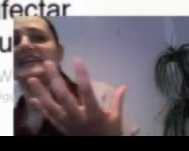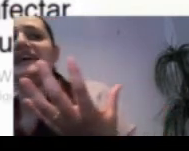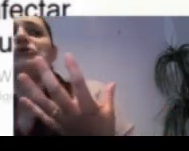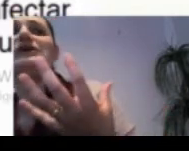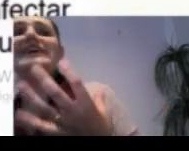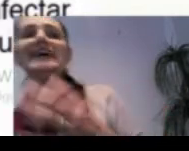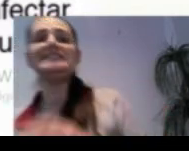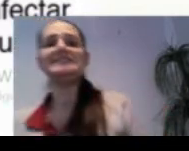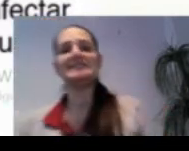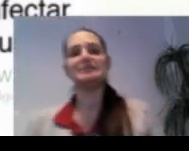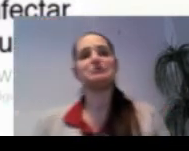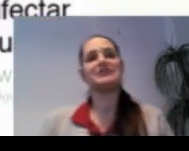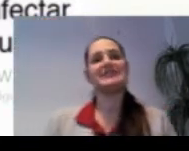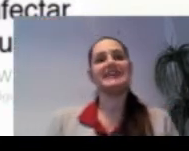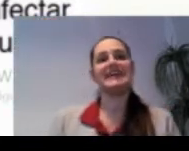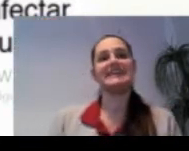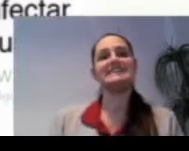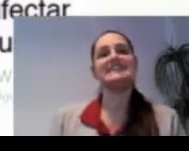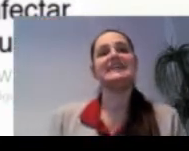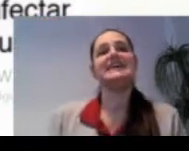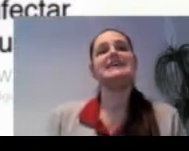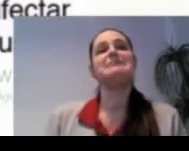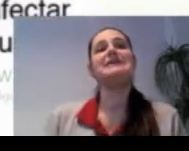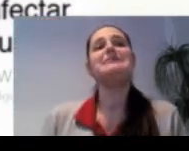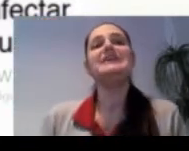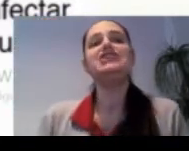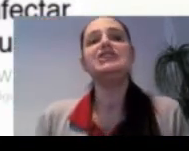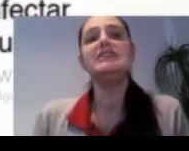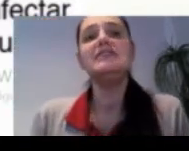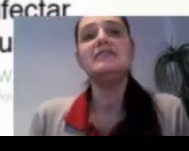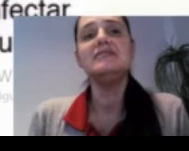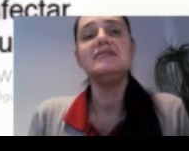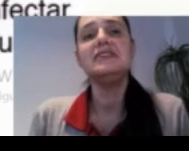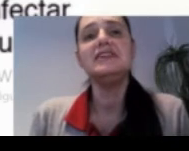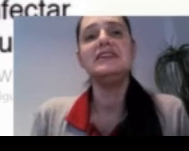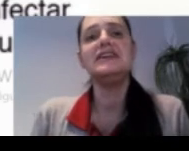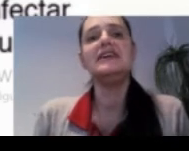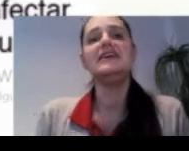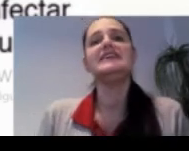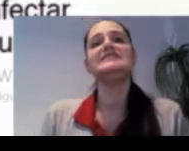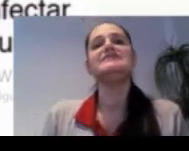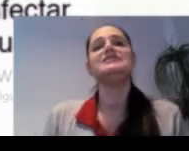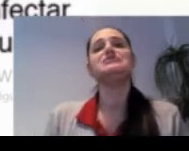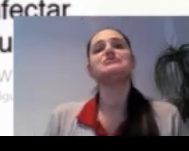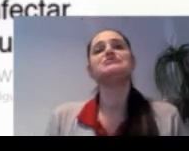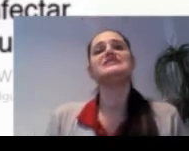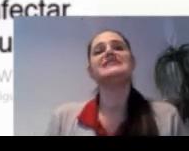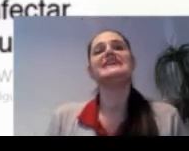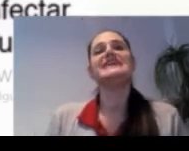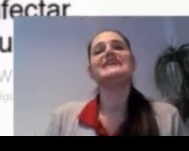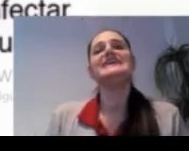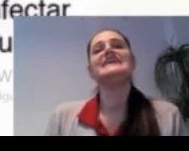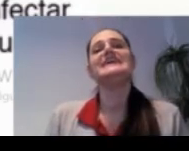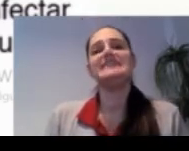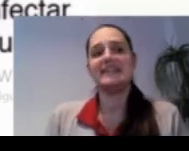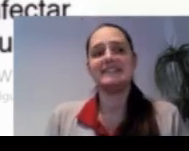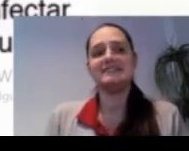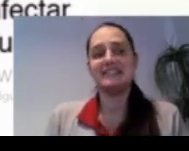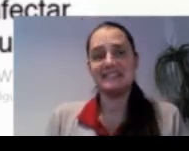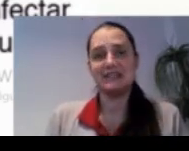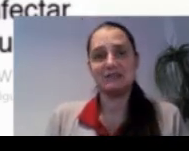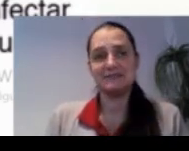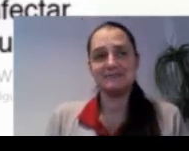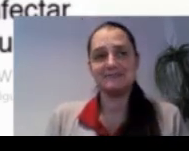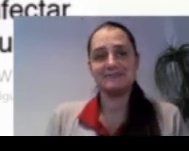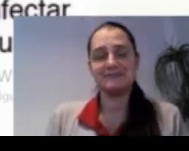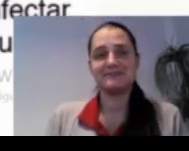célula que reconhece essa proteína S e permite que esse vírus consiga entrar